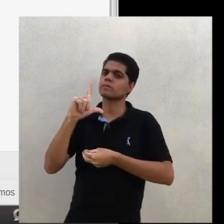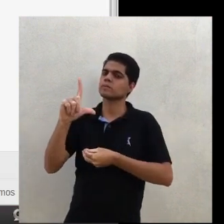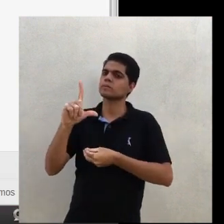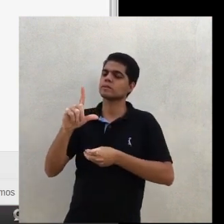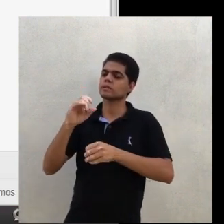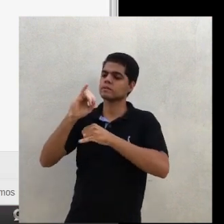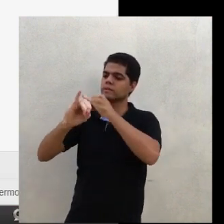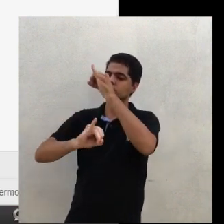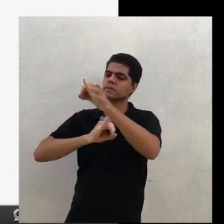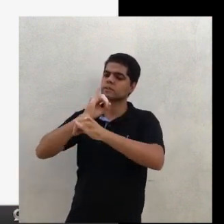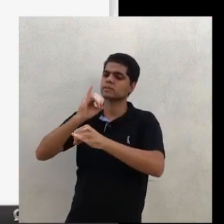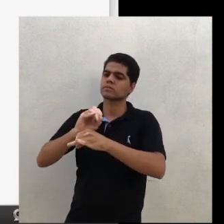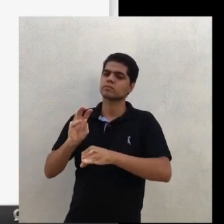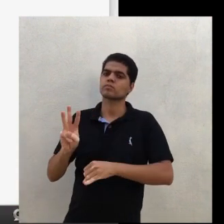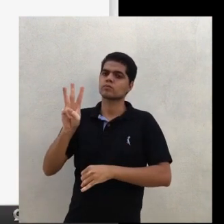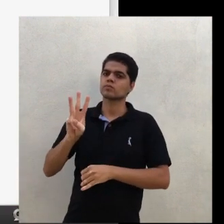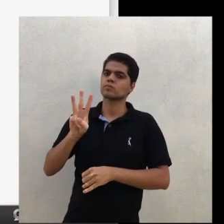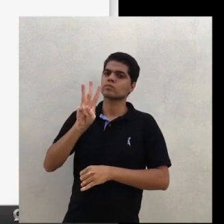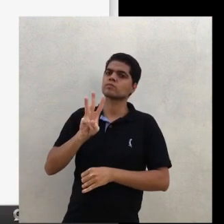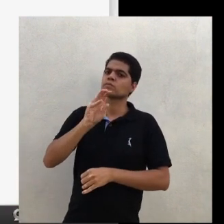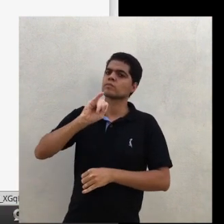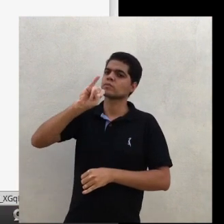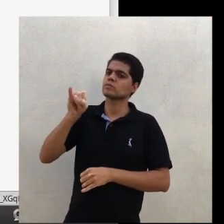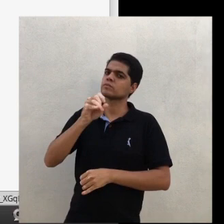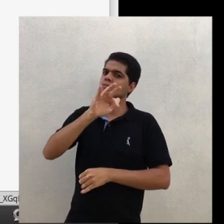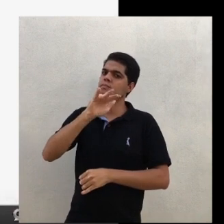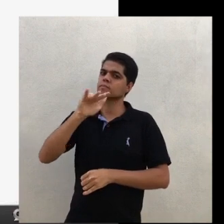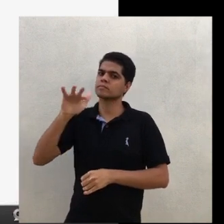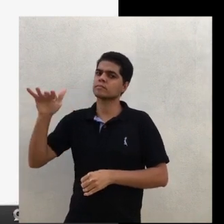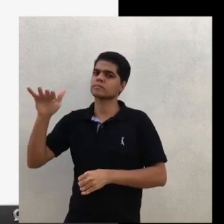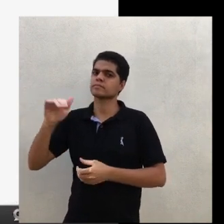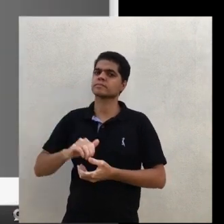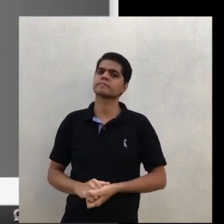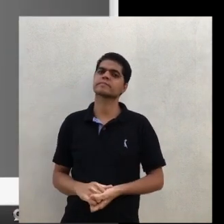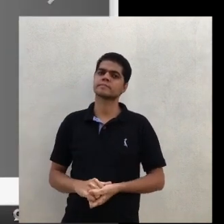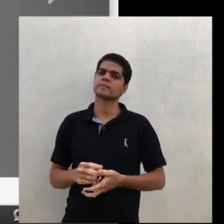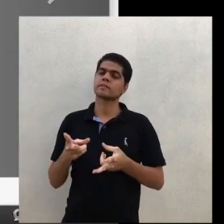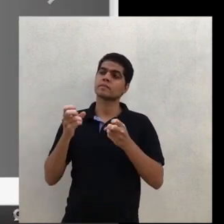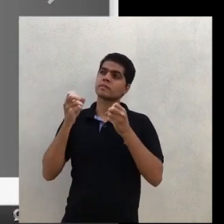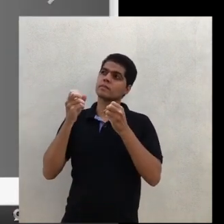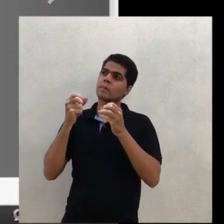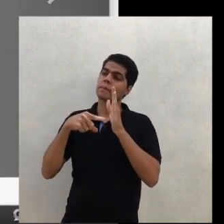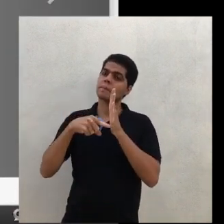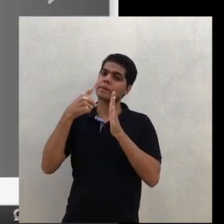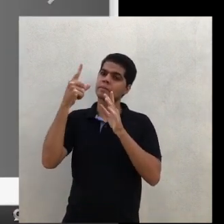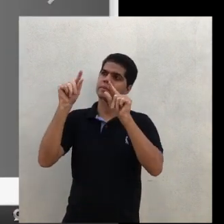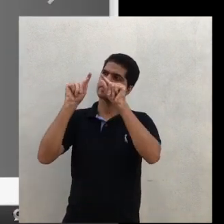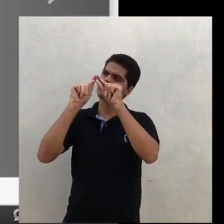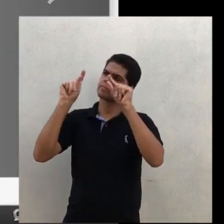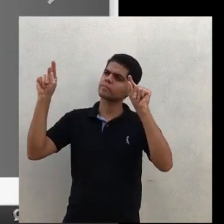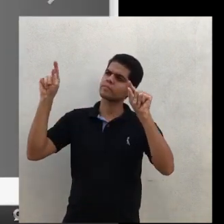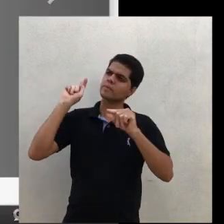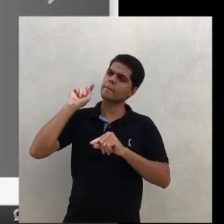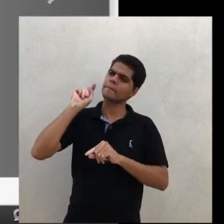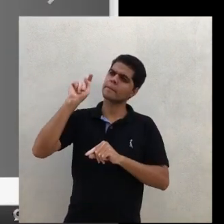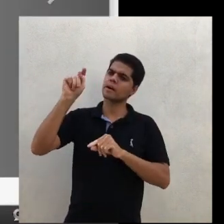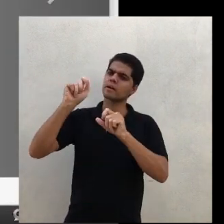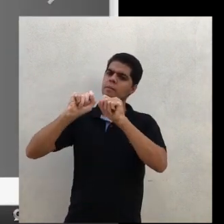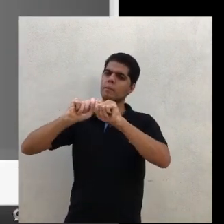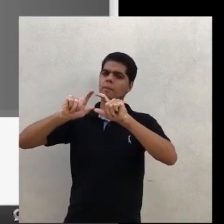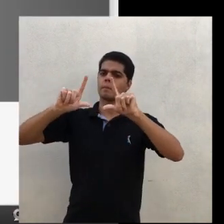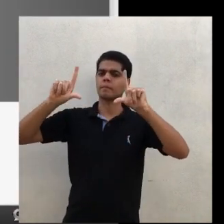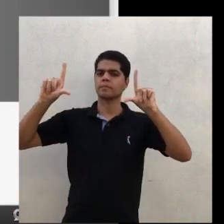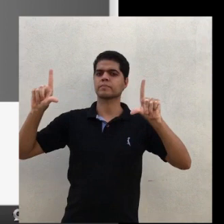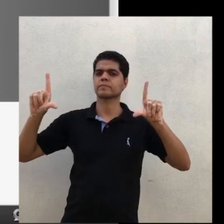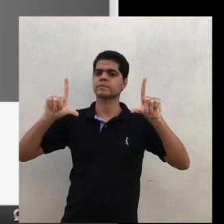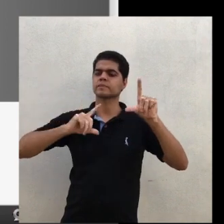JFuzzy Logic, ele é o primeiro que aparece ali. Tá aqui, é um software livre, tá? Aqui tem a documentação, tem manual,